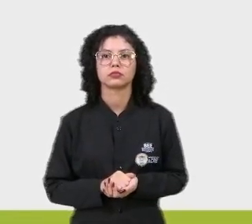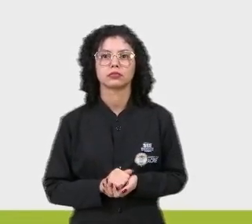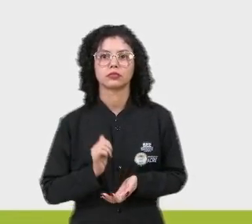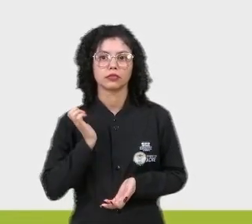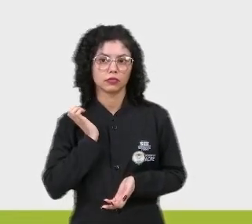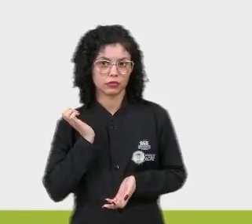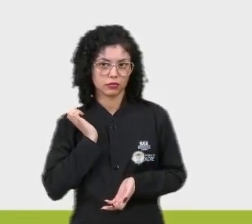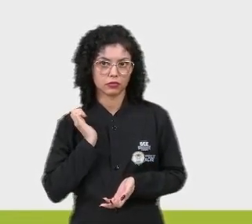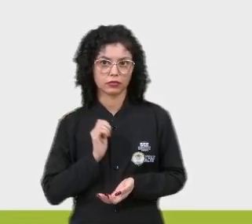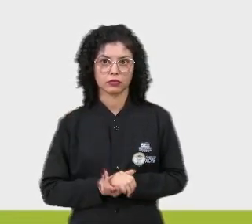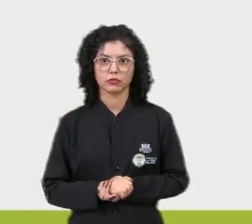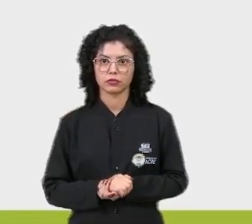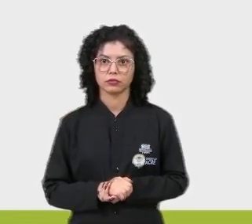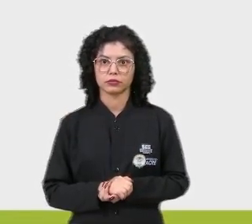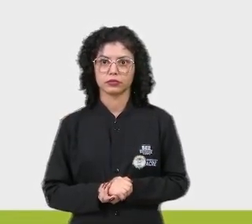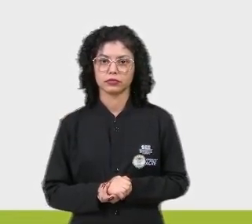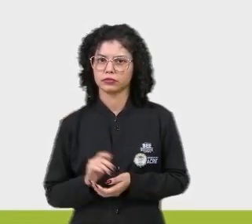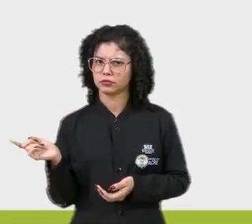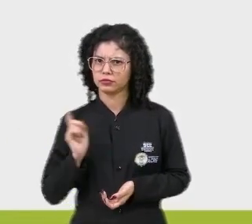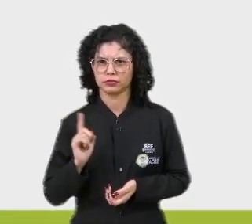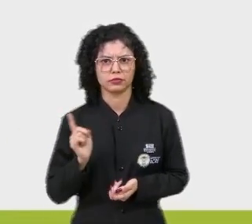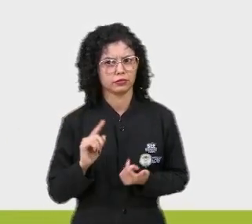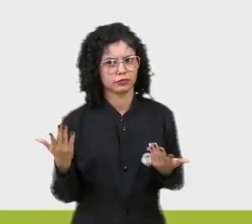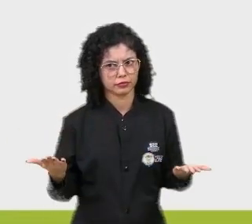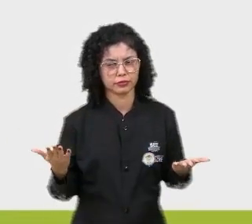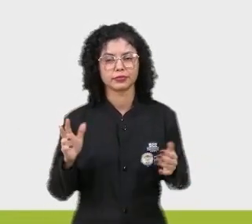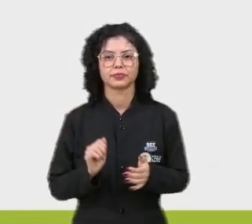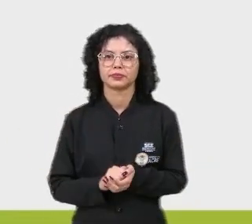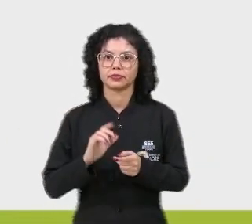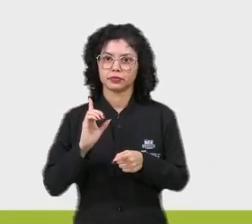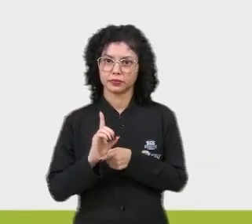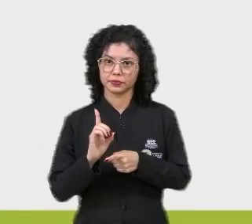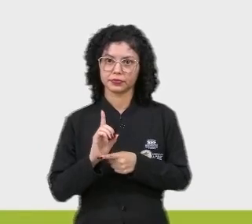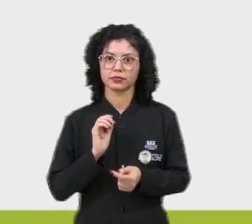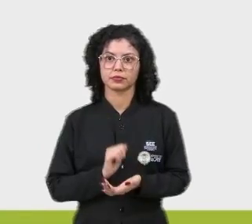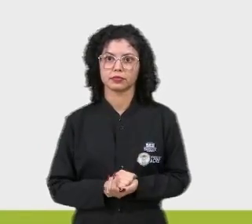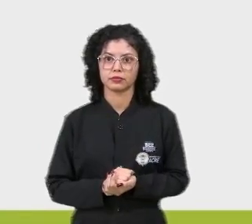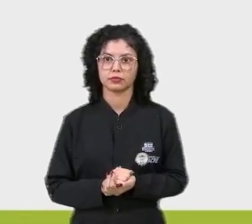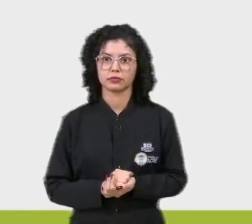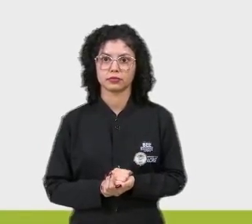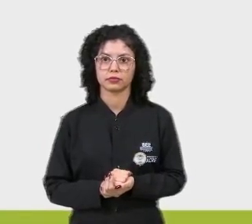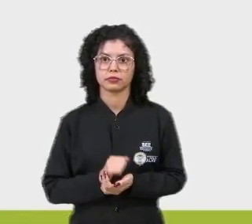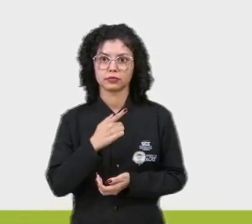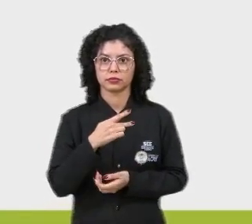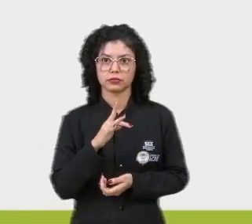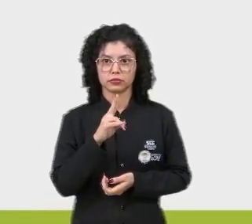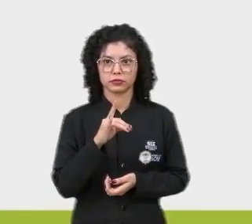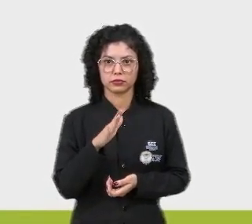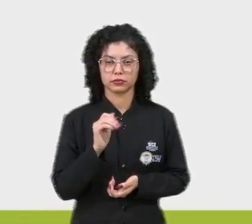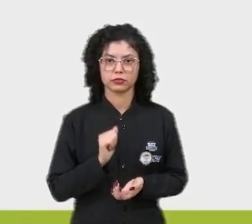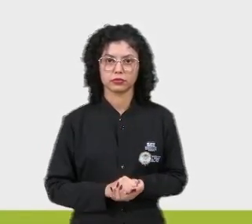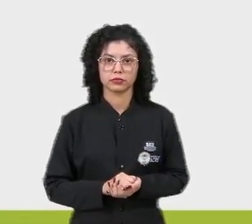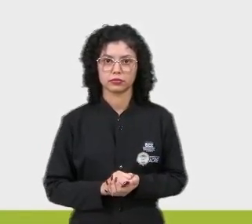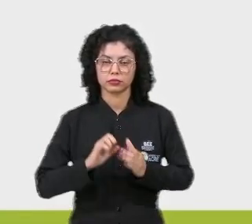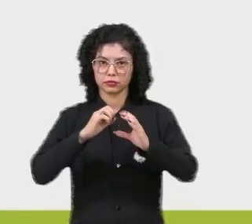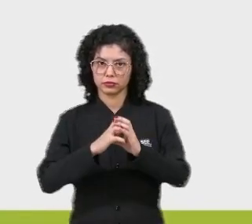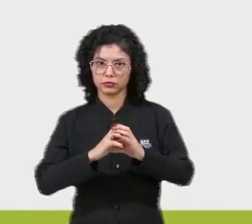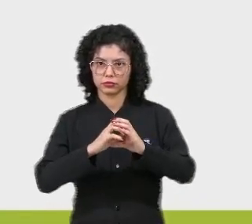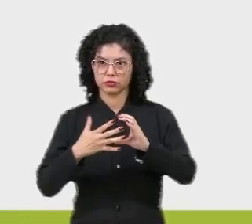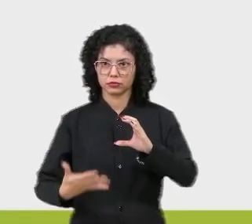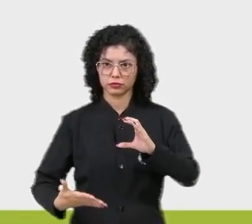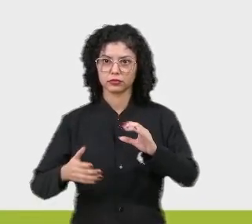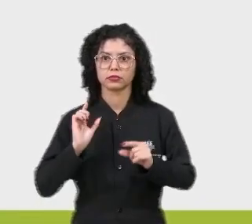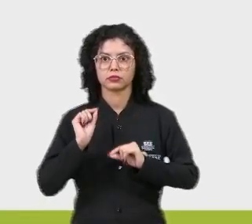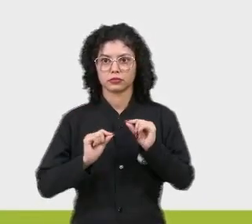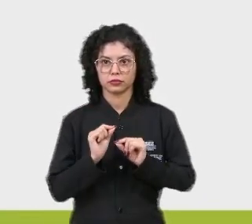população rica não né gente letra D personificação ou seja caracterização